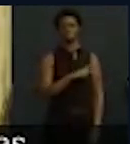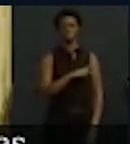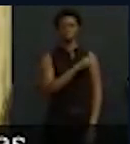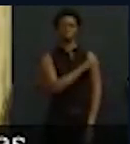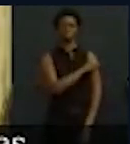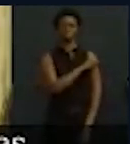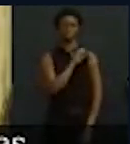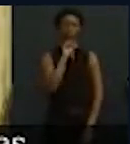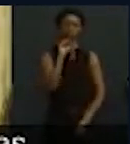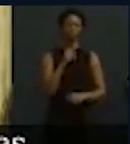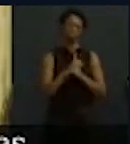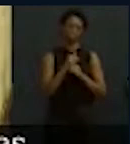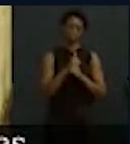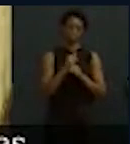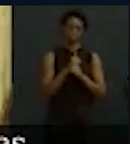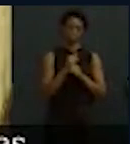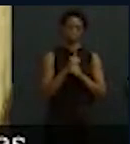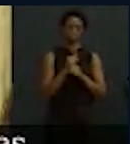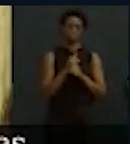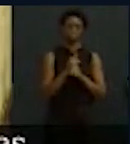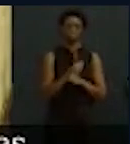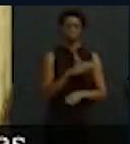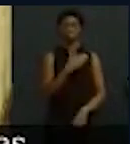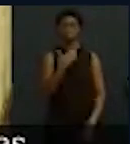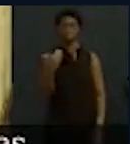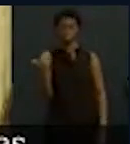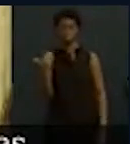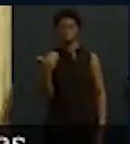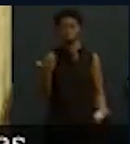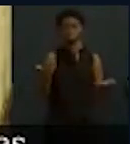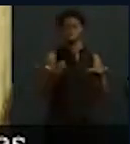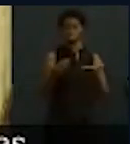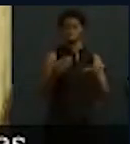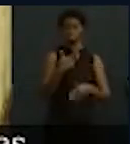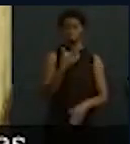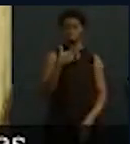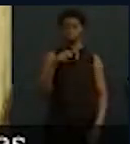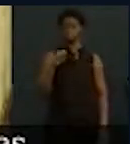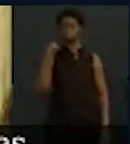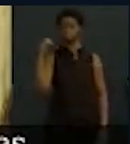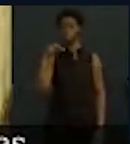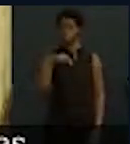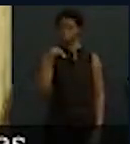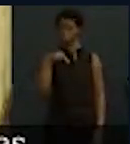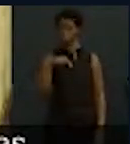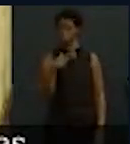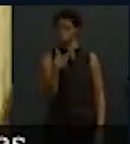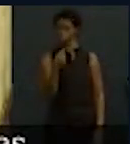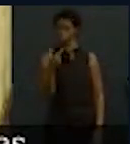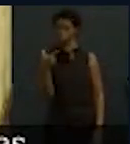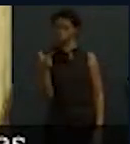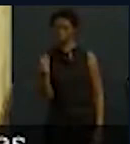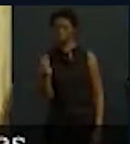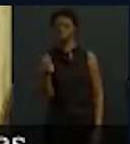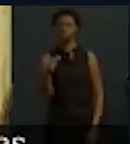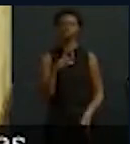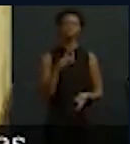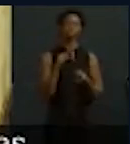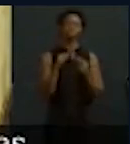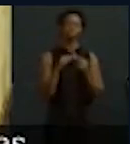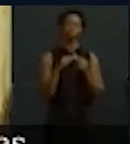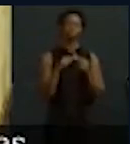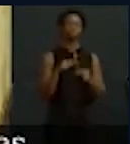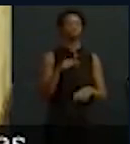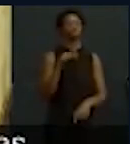por 8 anos, tendo falecido em 28 de novembro deste ano em decorrência